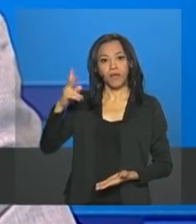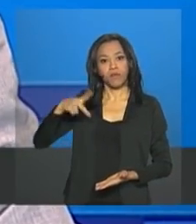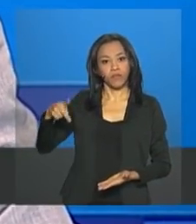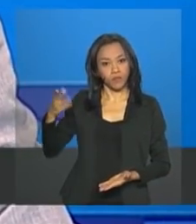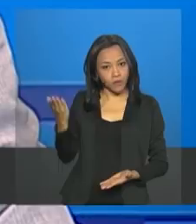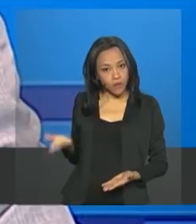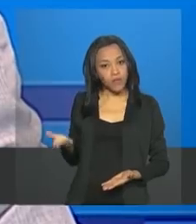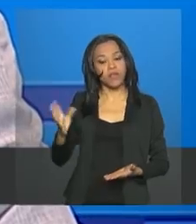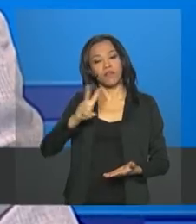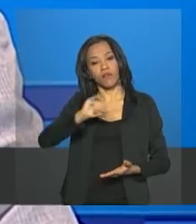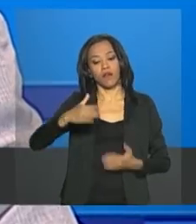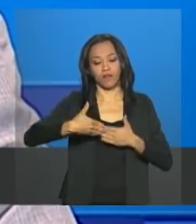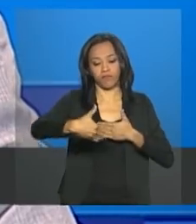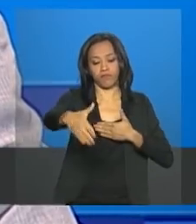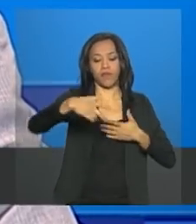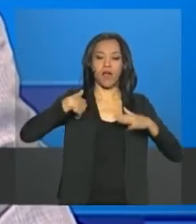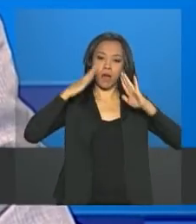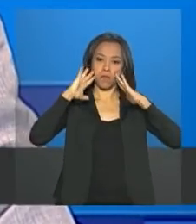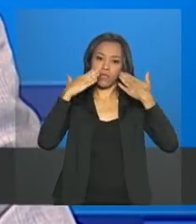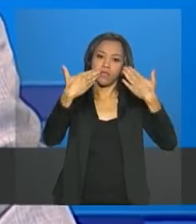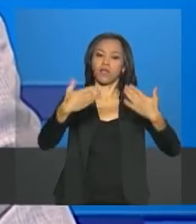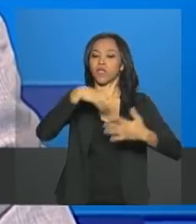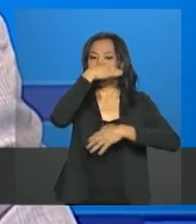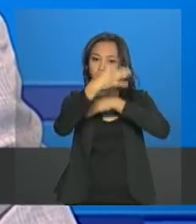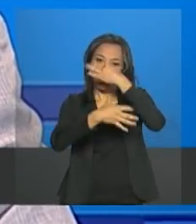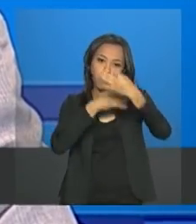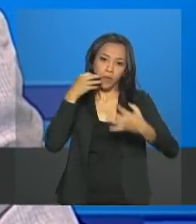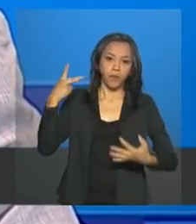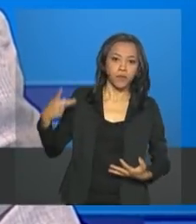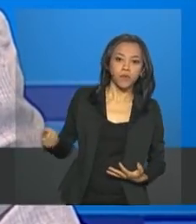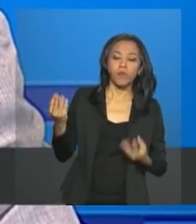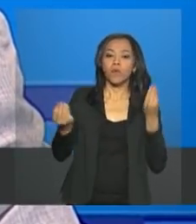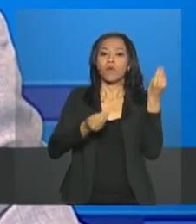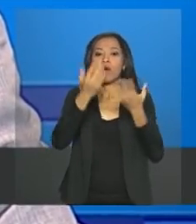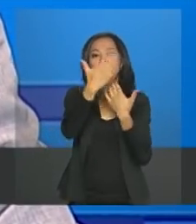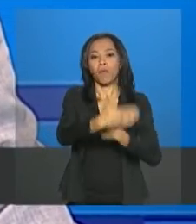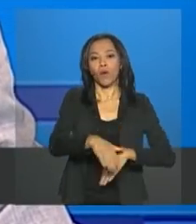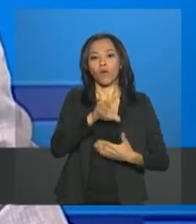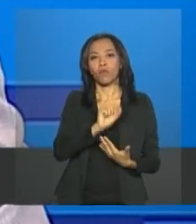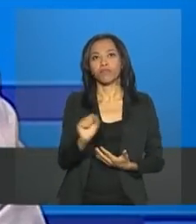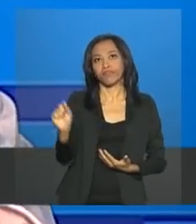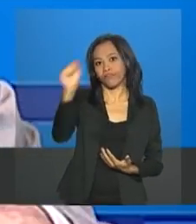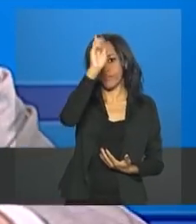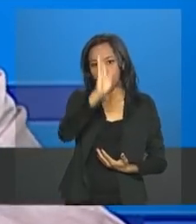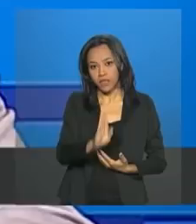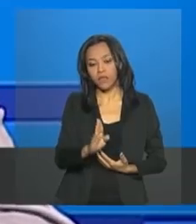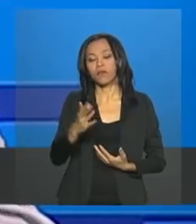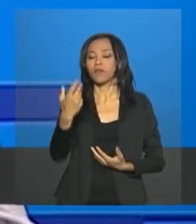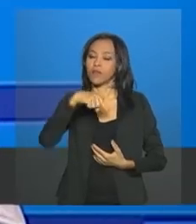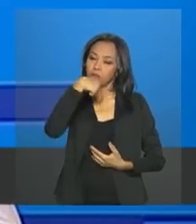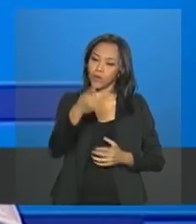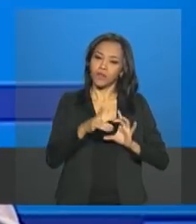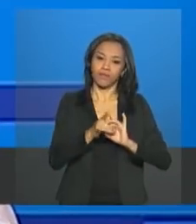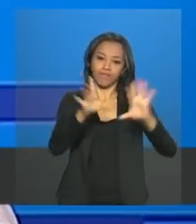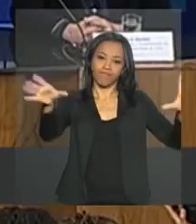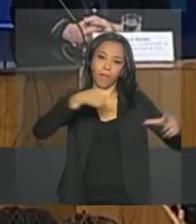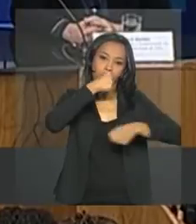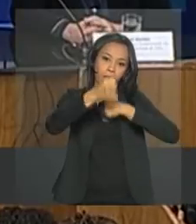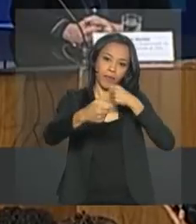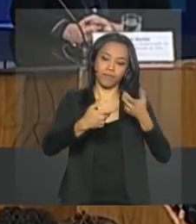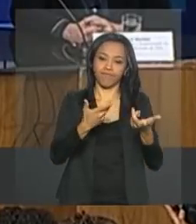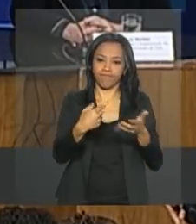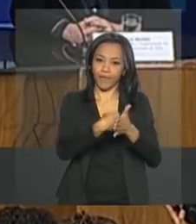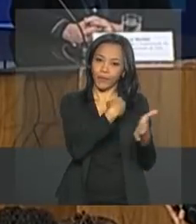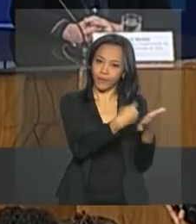apresentação é em seus comentários sobre a aplicação é e ao final estaremos à disposição dos senhores e das senhoras